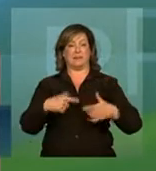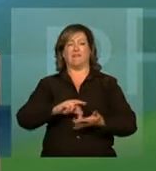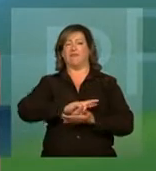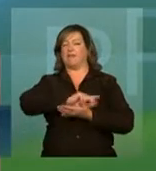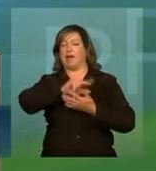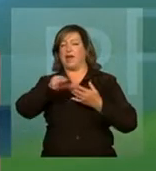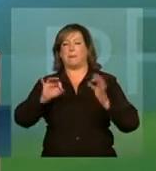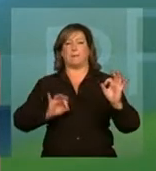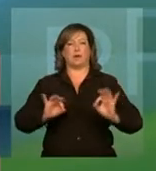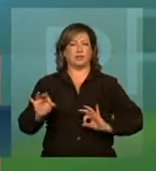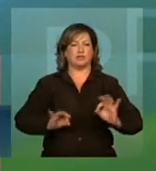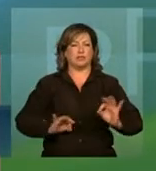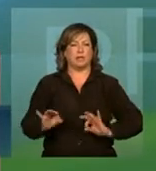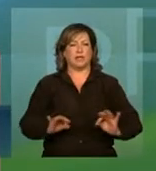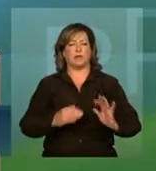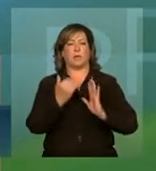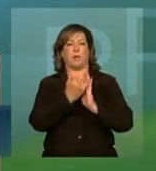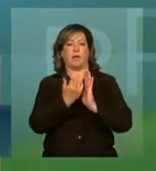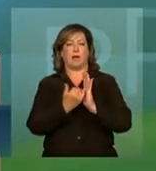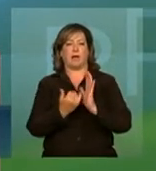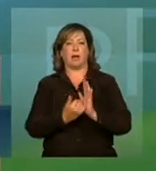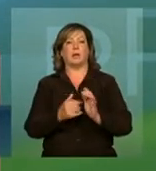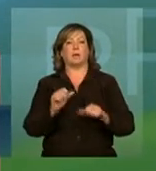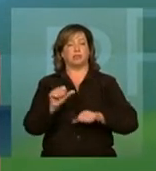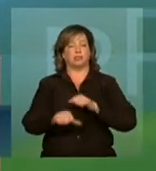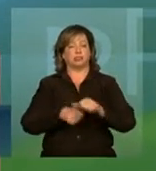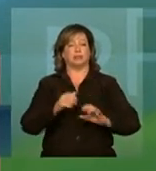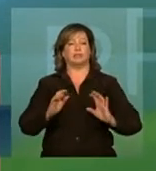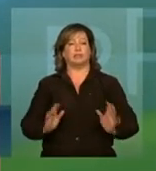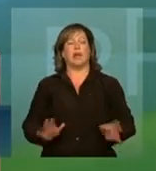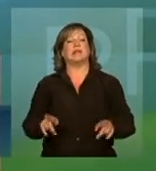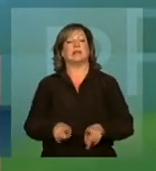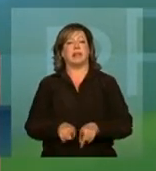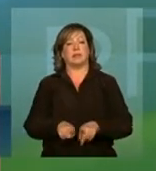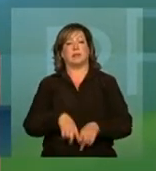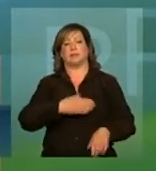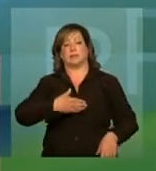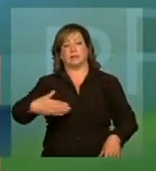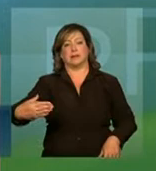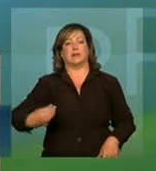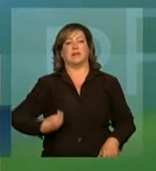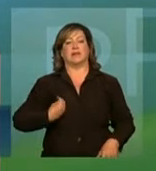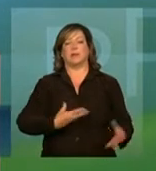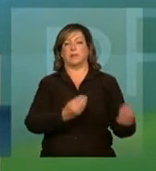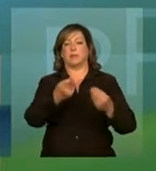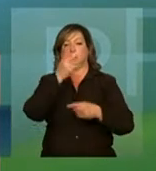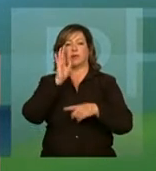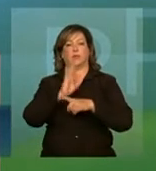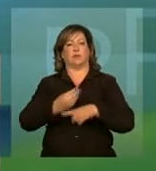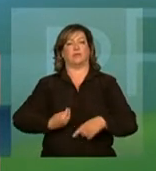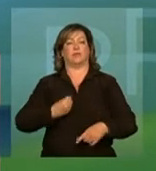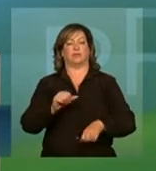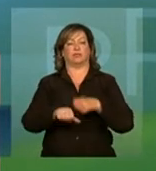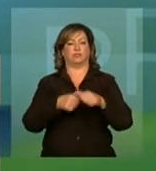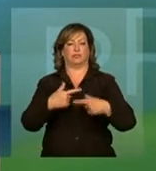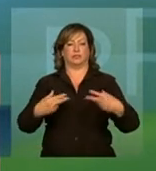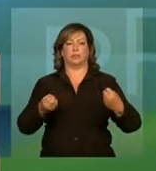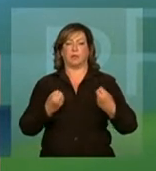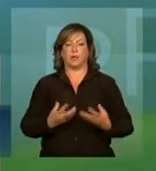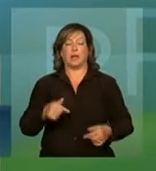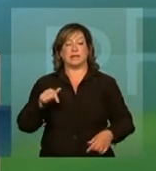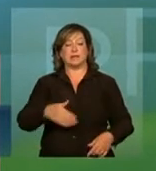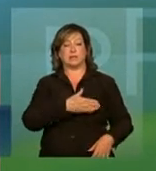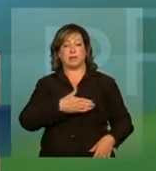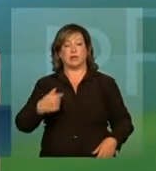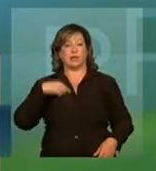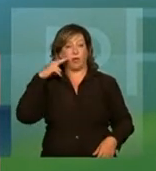programas e projetos que mudaram e estão mudando a vida das pessoas e de milhões de brasileiros. Nesse período, vi